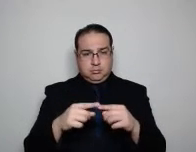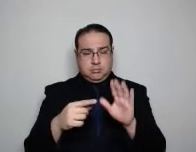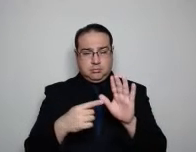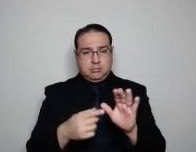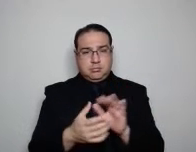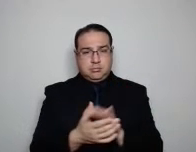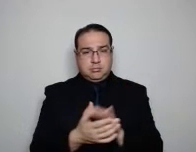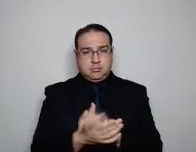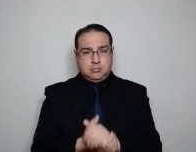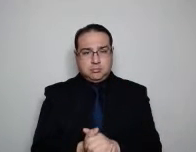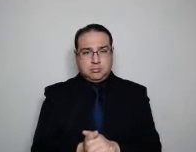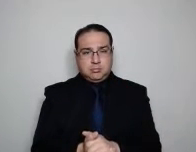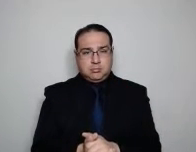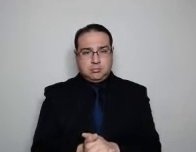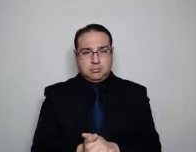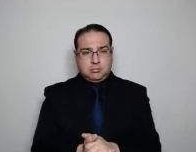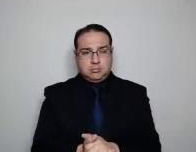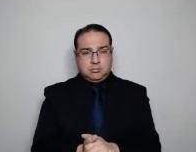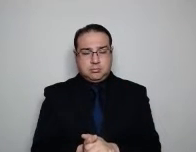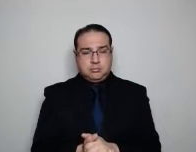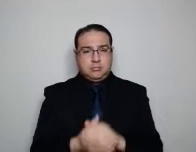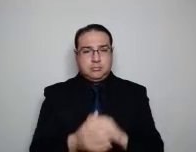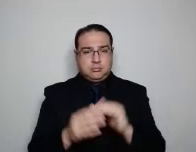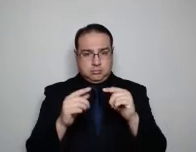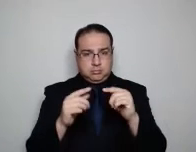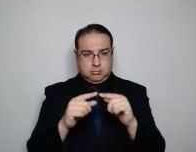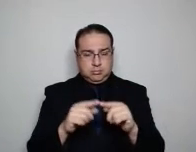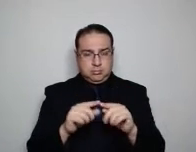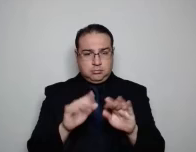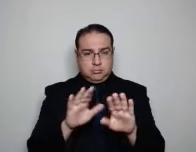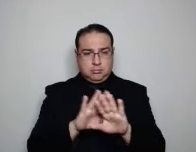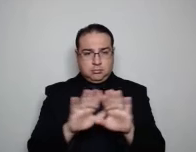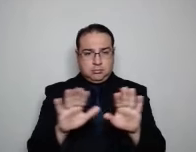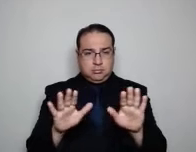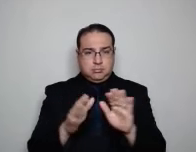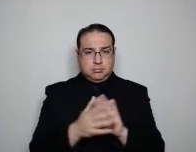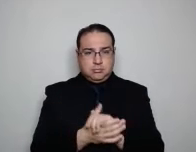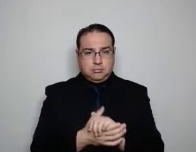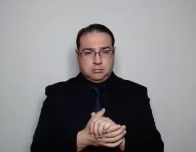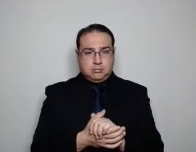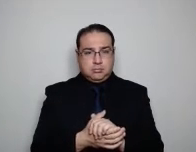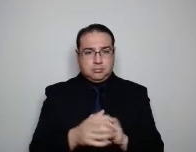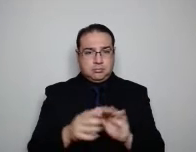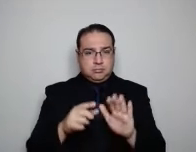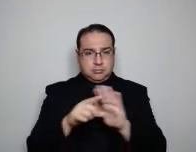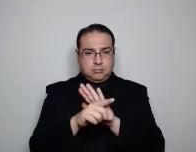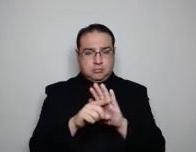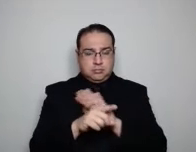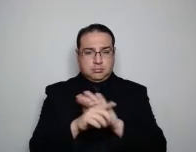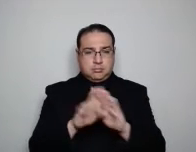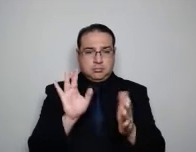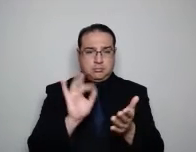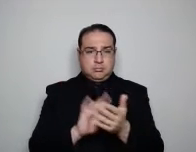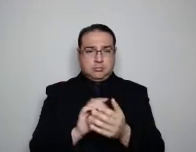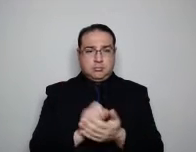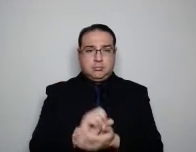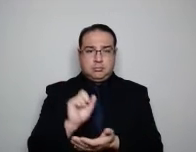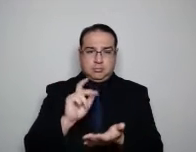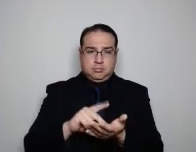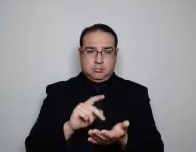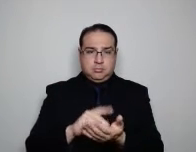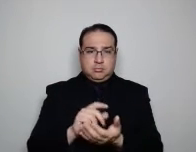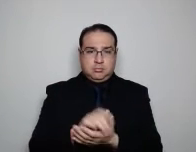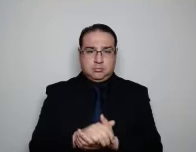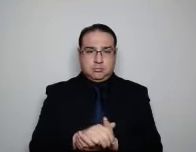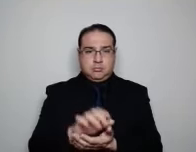Fica só nessa questão. De 80, eu vou mandar examinar realmente, está nos autos, é sua data de 84 mil. Na sequência,